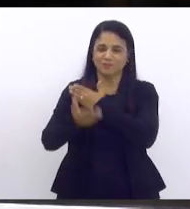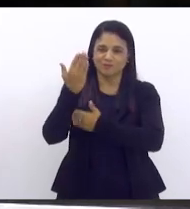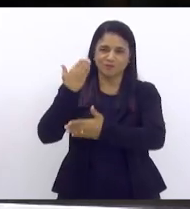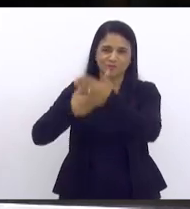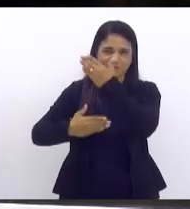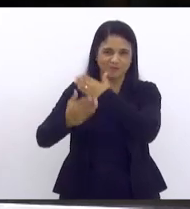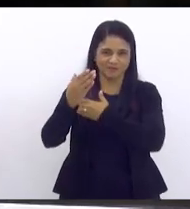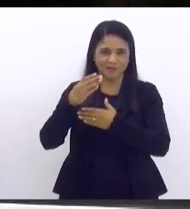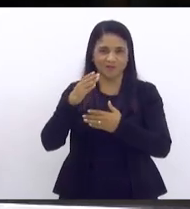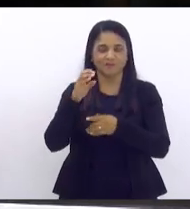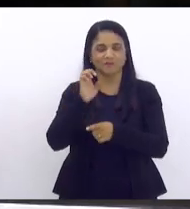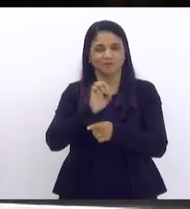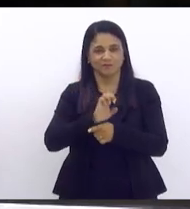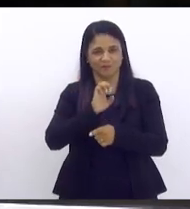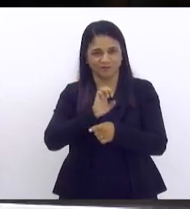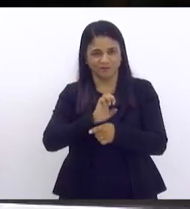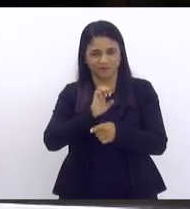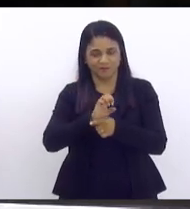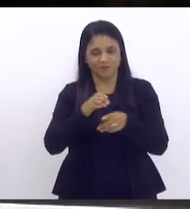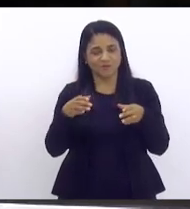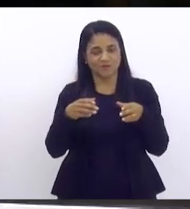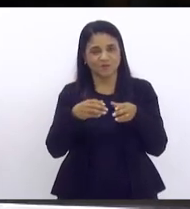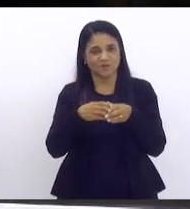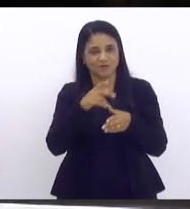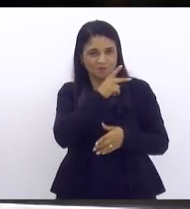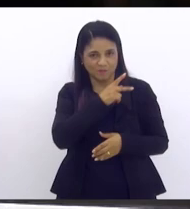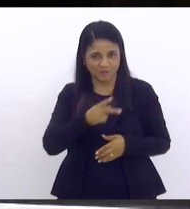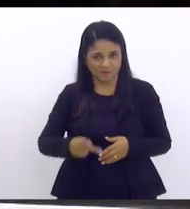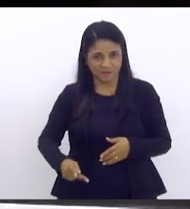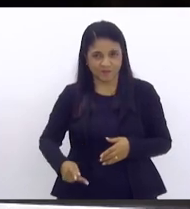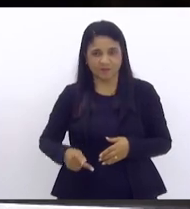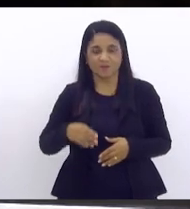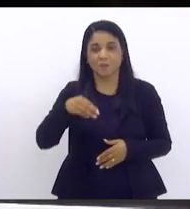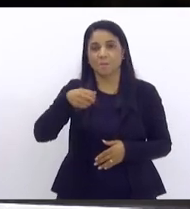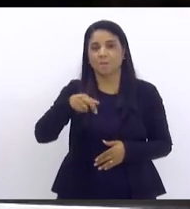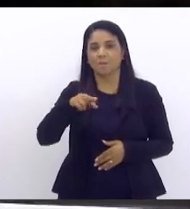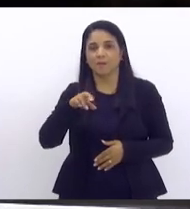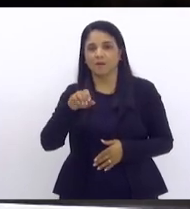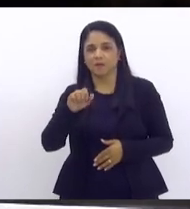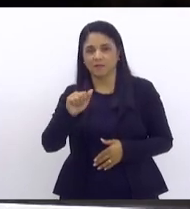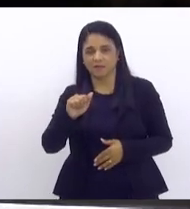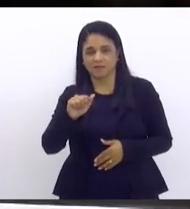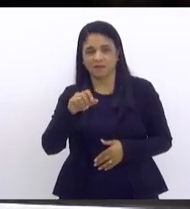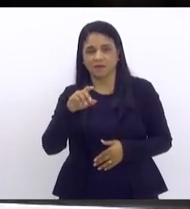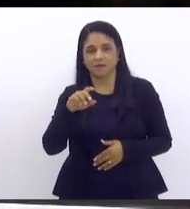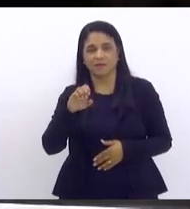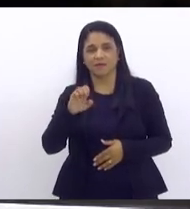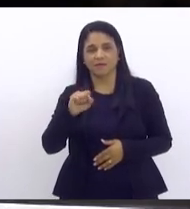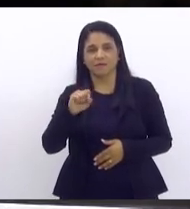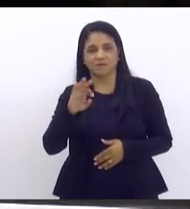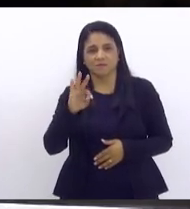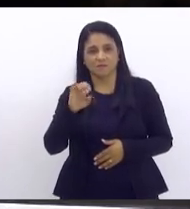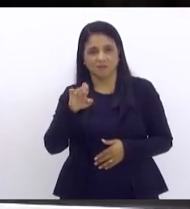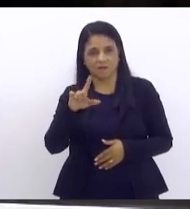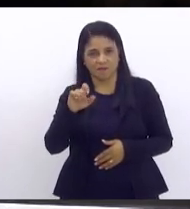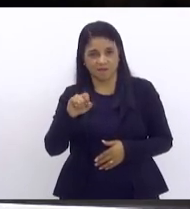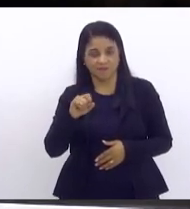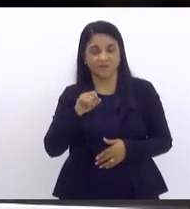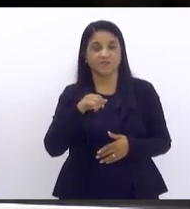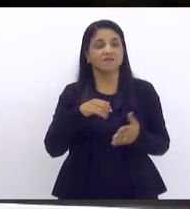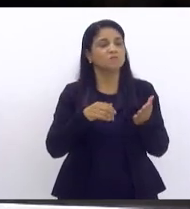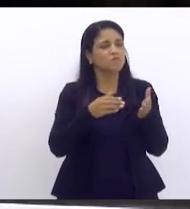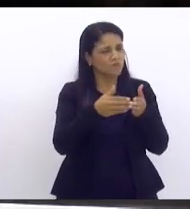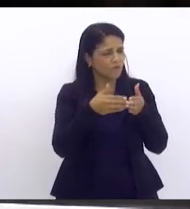Renovação Carismática Católica. Eu queria convidar a Maristela, Eduardo, queria convidar, por favor,